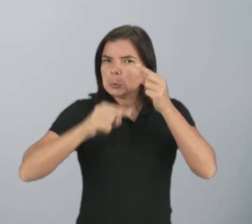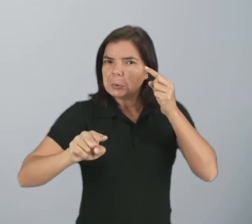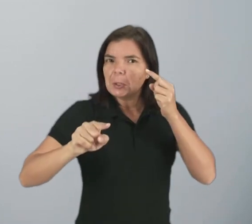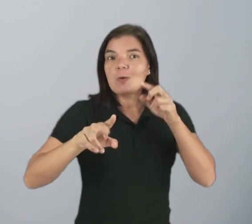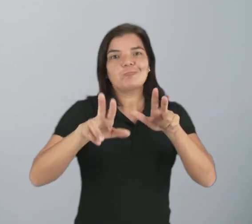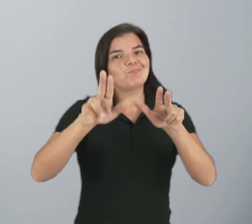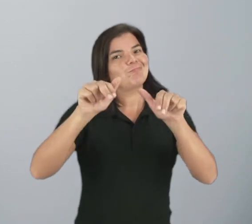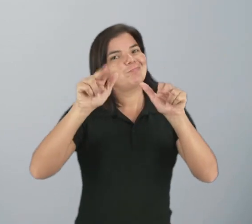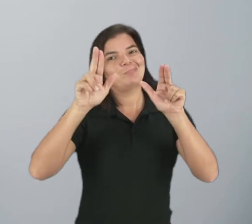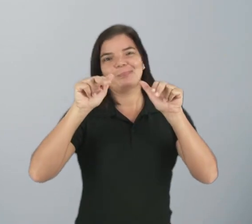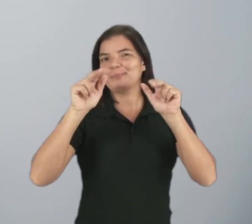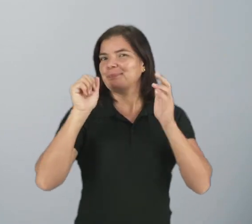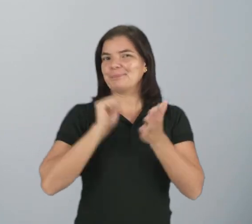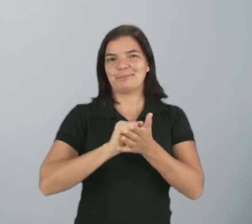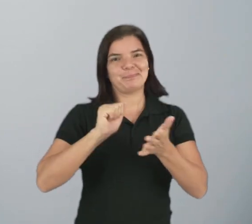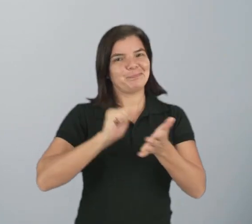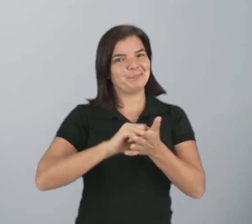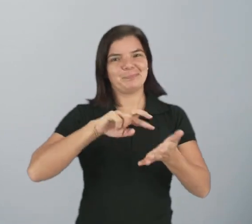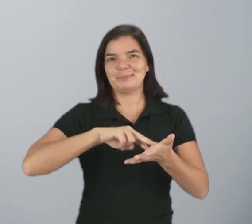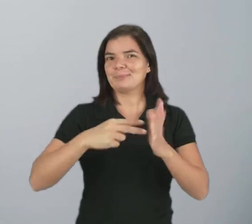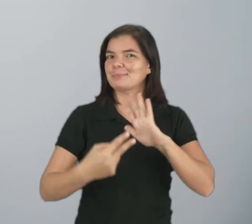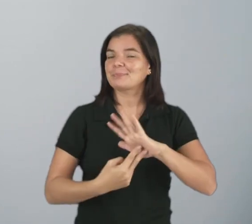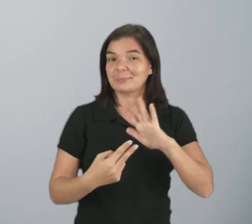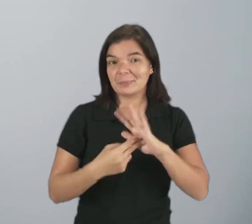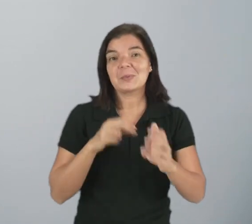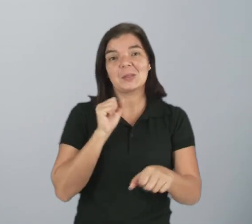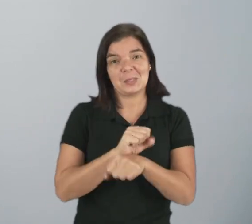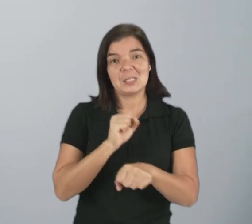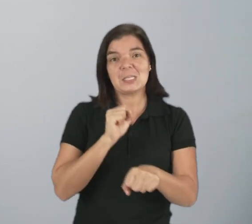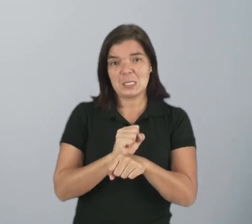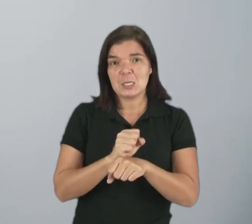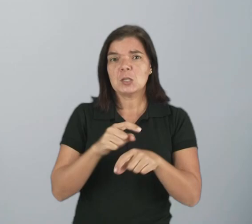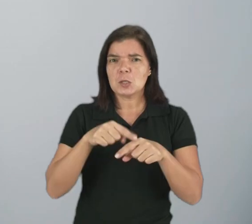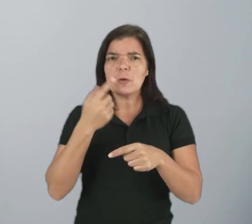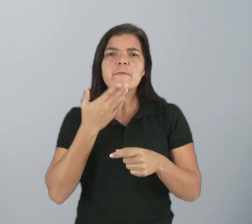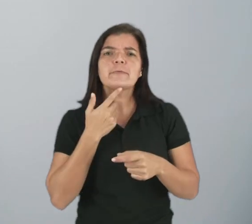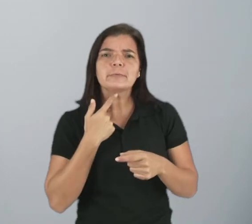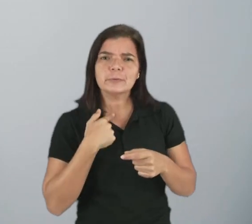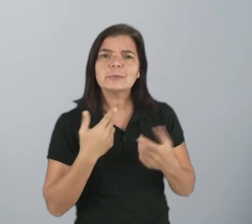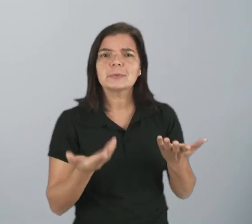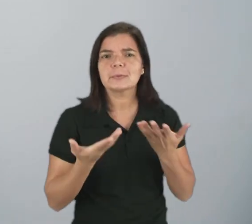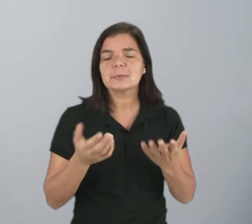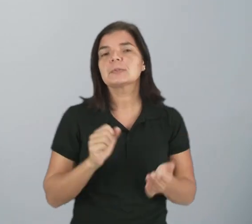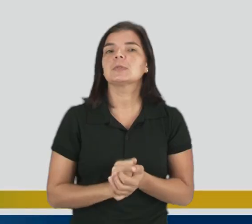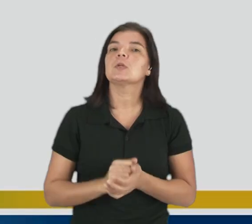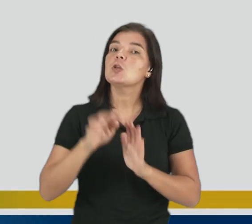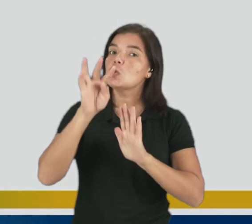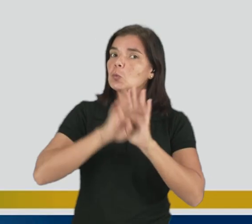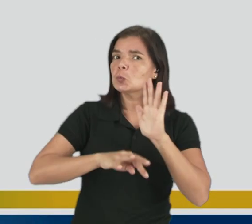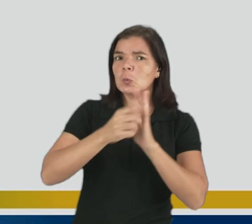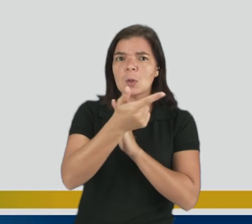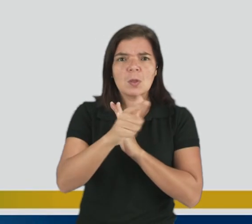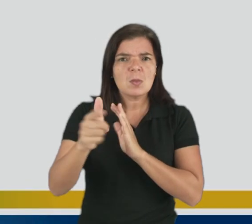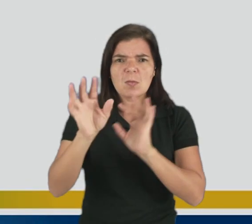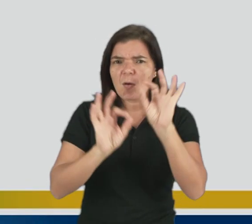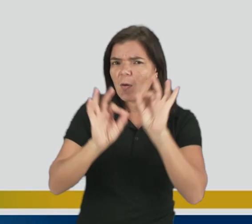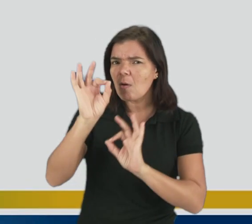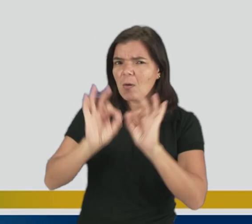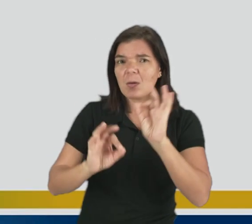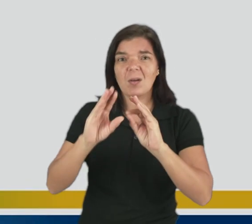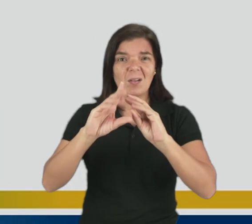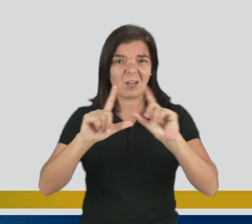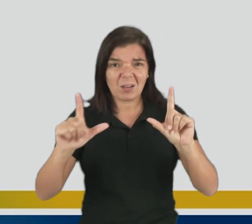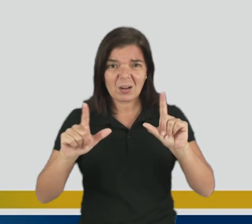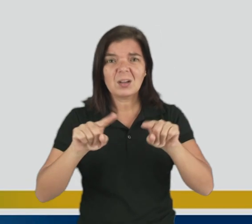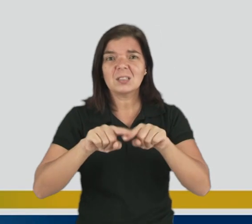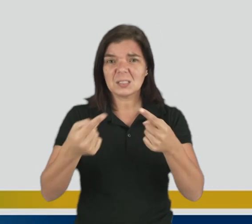desconectadas nunca irá produzir o seu sentido esperado, aquele sentido que você deseja. E um texto que não possui organização